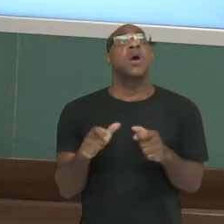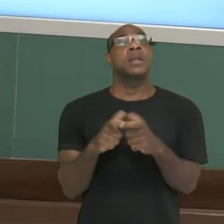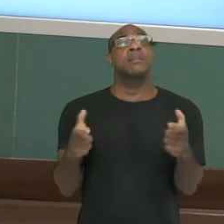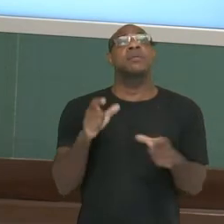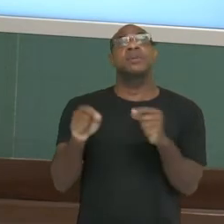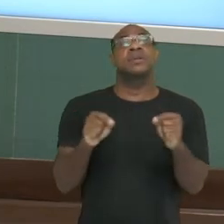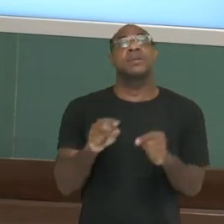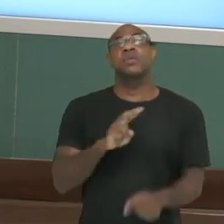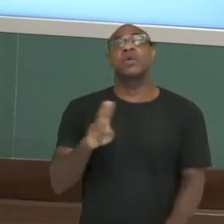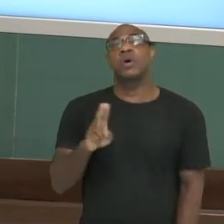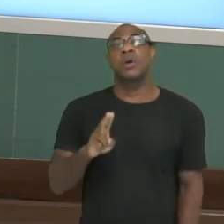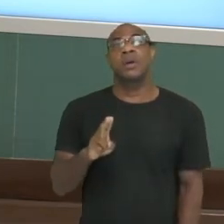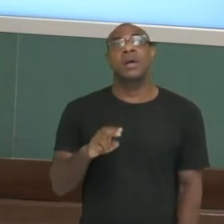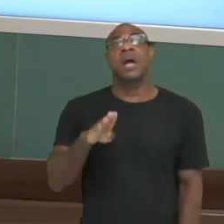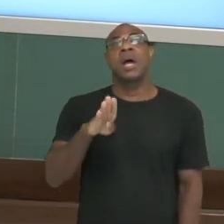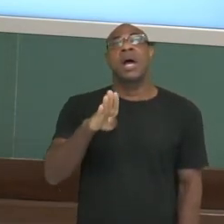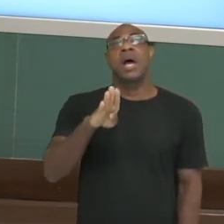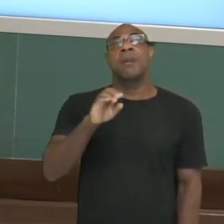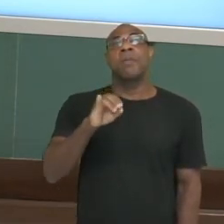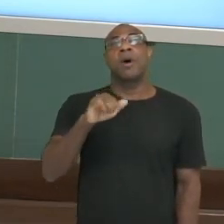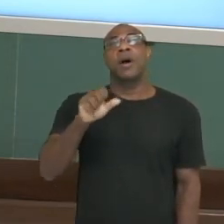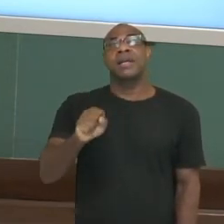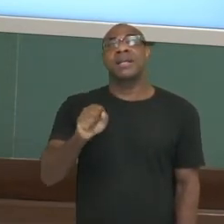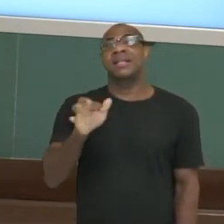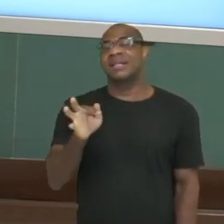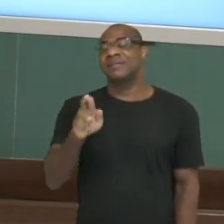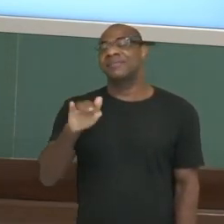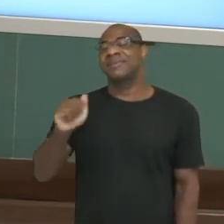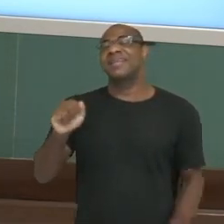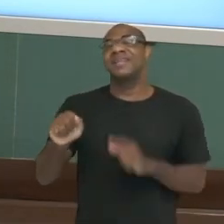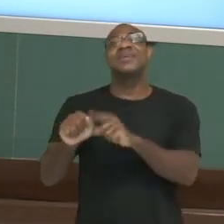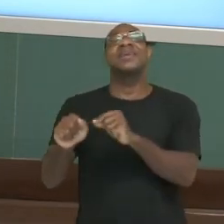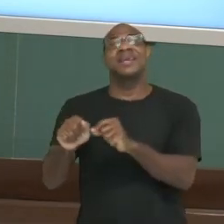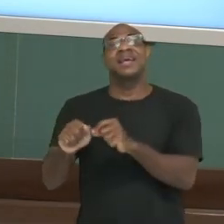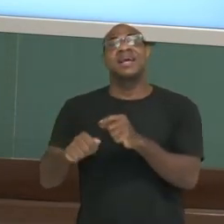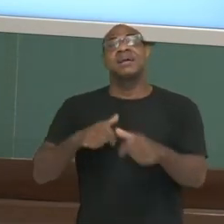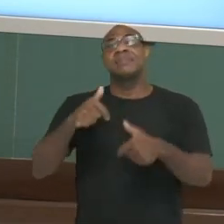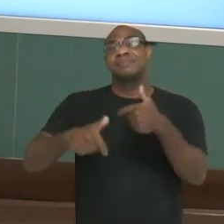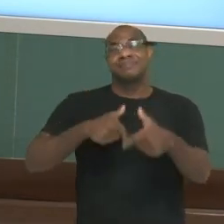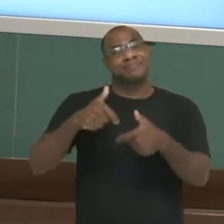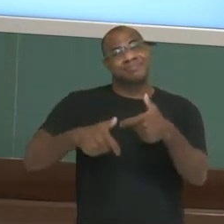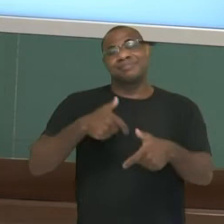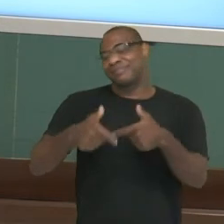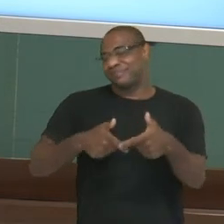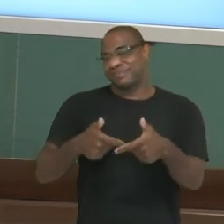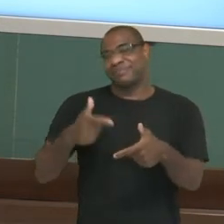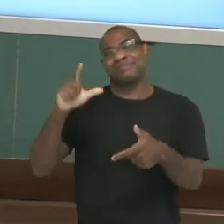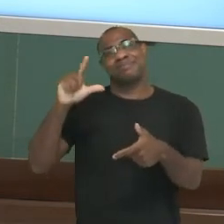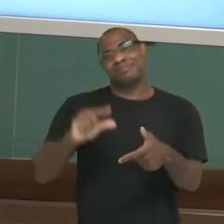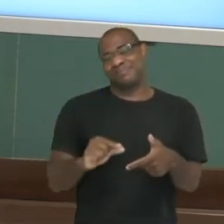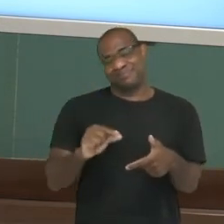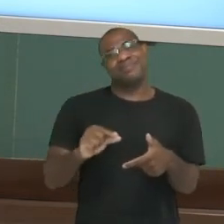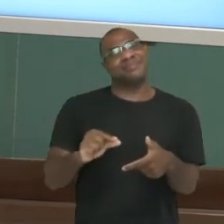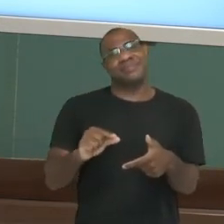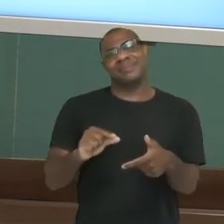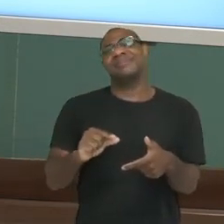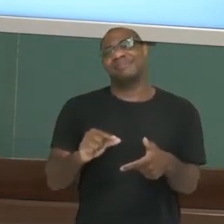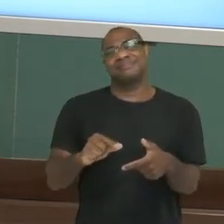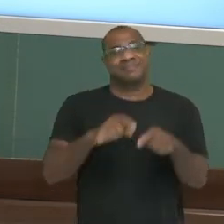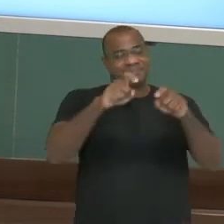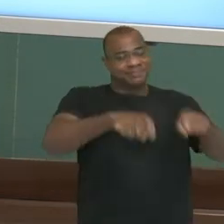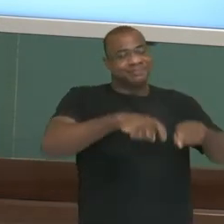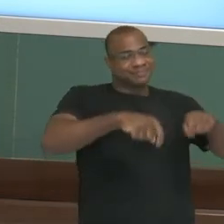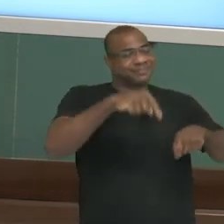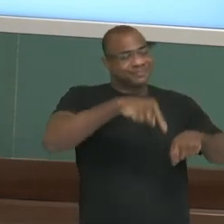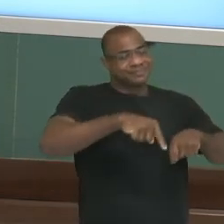dos chamados boias frias, ou seja, uma mão de obra muito precária no campo, na área rural.